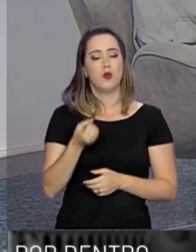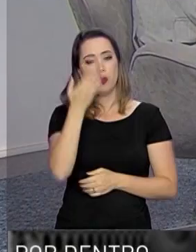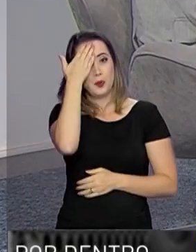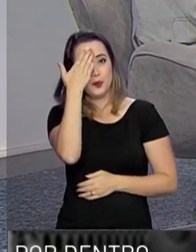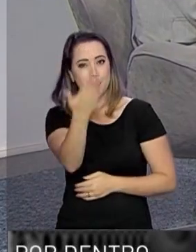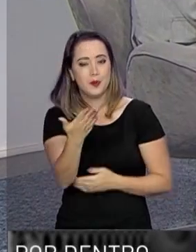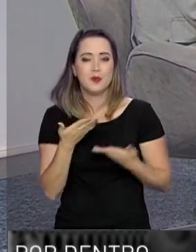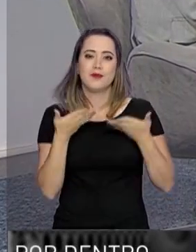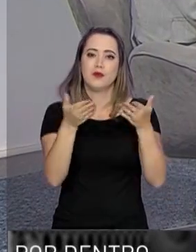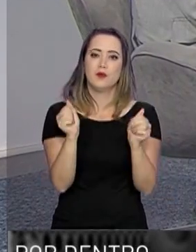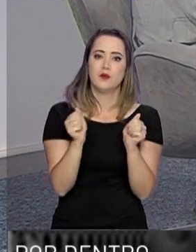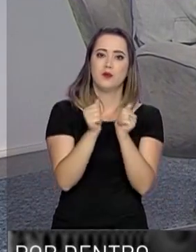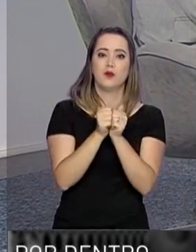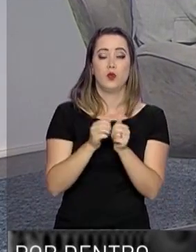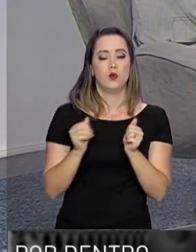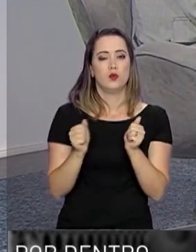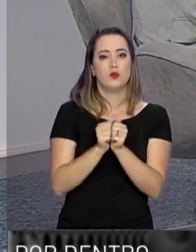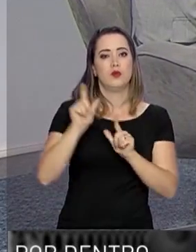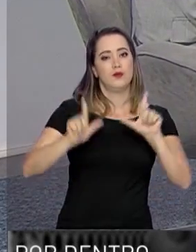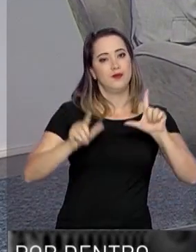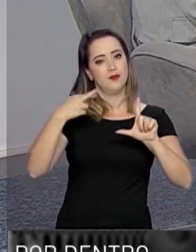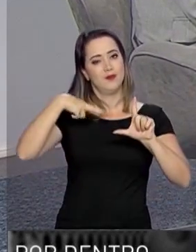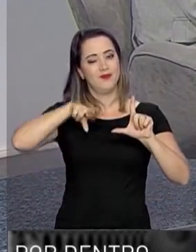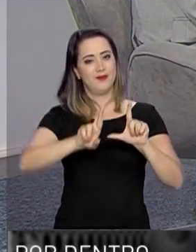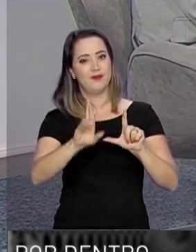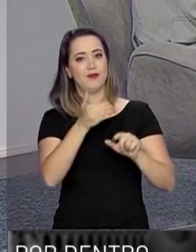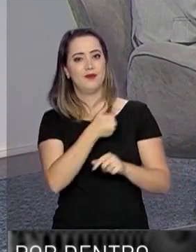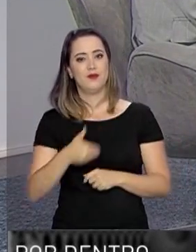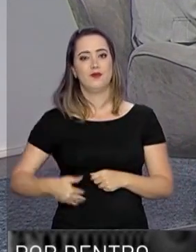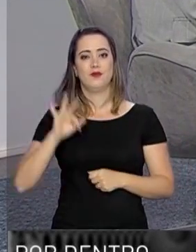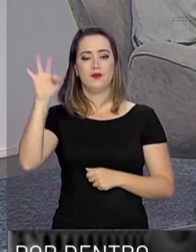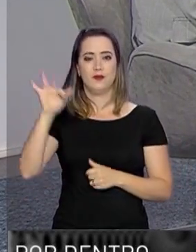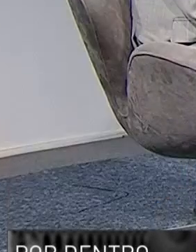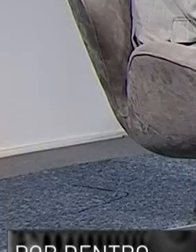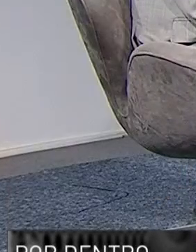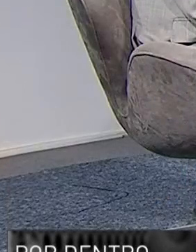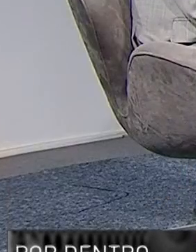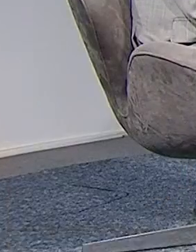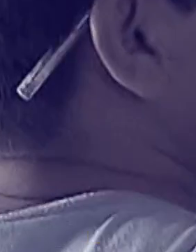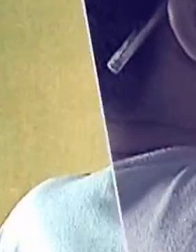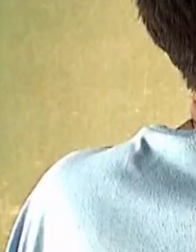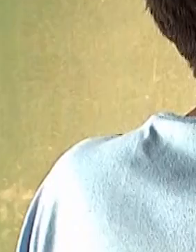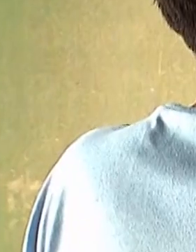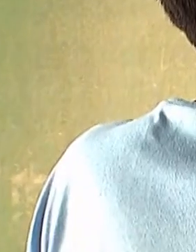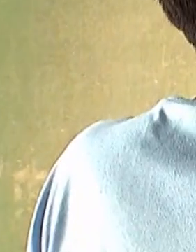Muito obrigada pela sua companhia e continue com a gente aqui na NBR, a TV do Governo Federal.